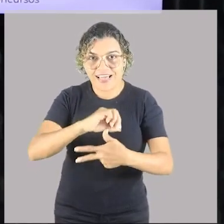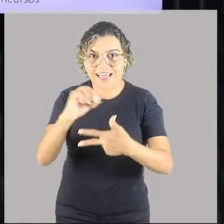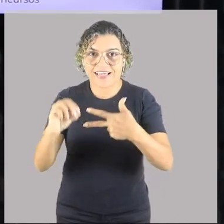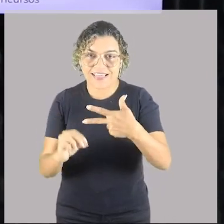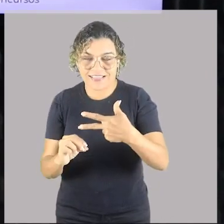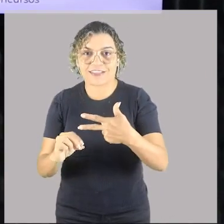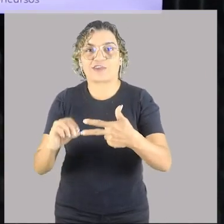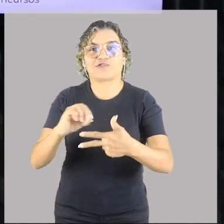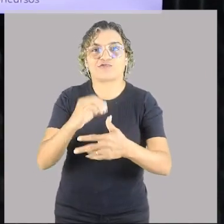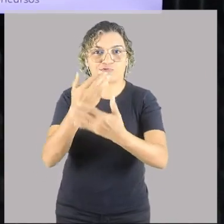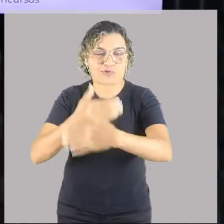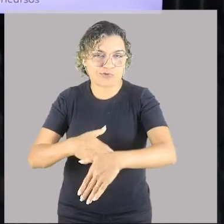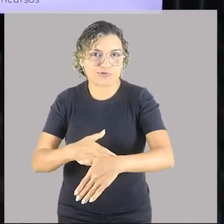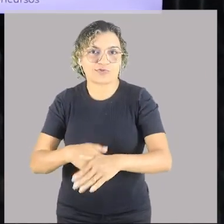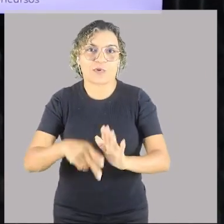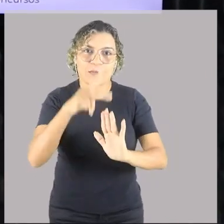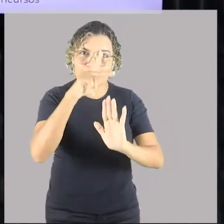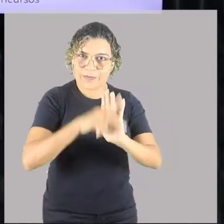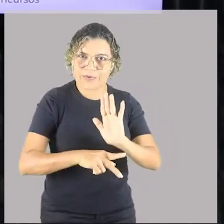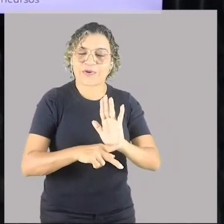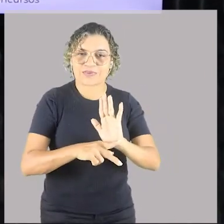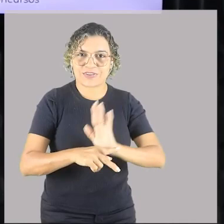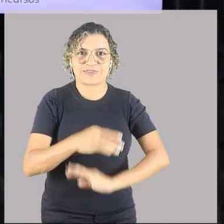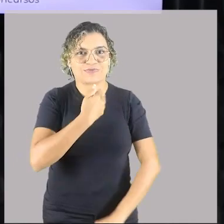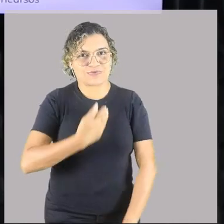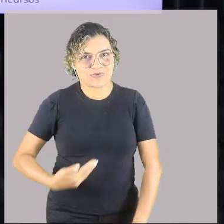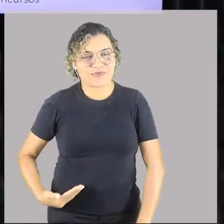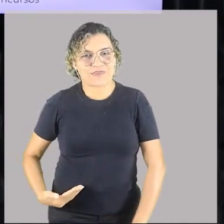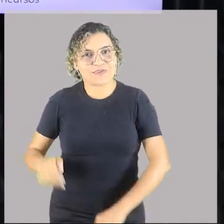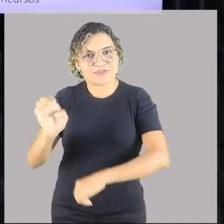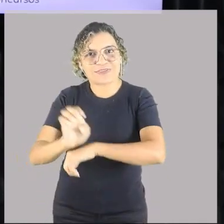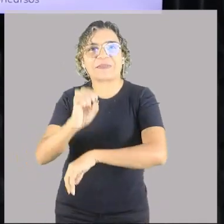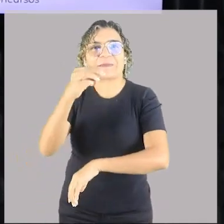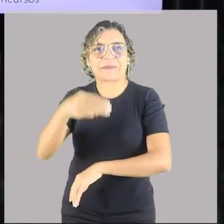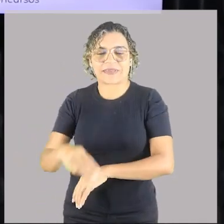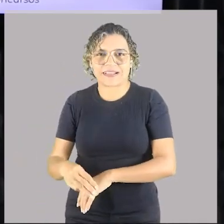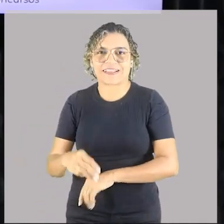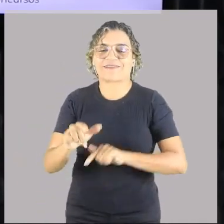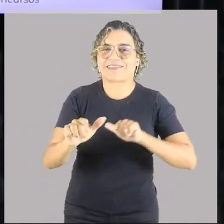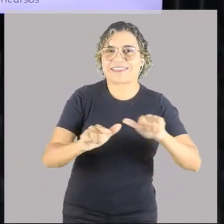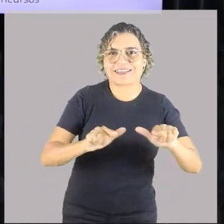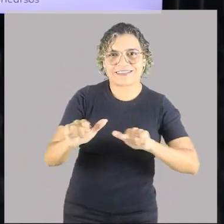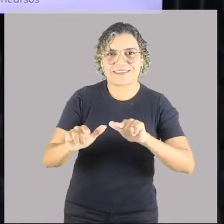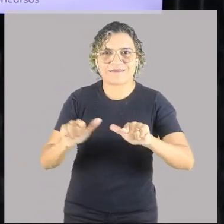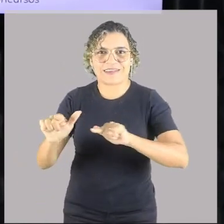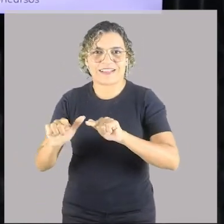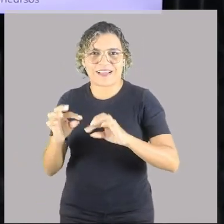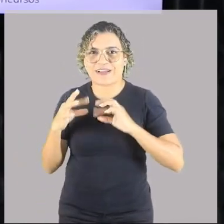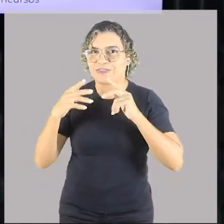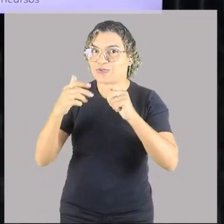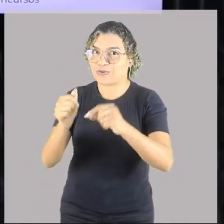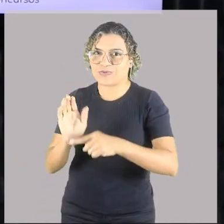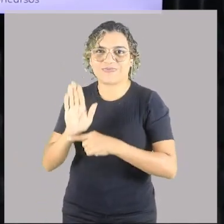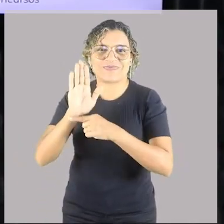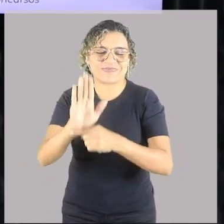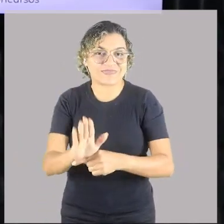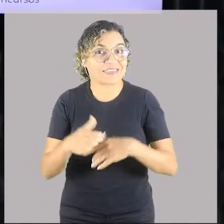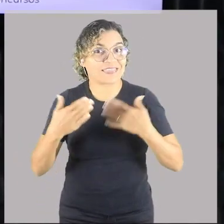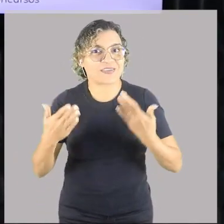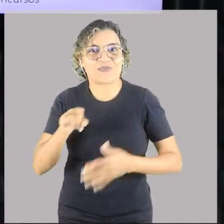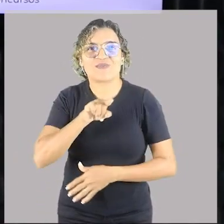Um projeto, do nosso querido e famoso governo do estado do Maranhão, trabalhando por todos. Então,